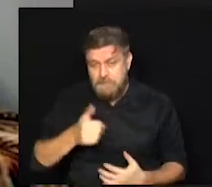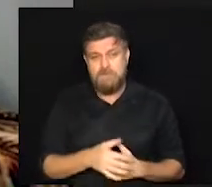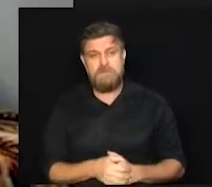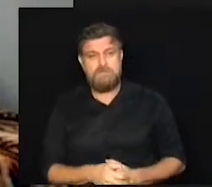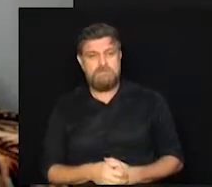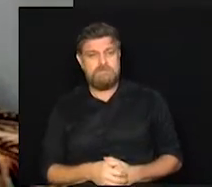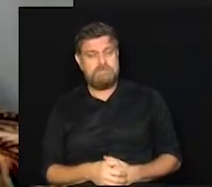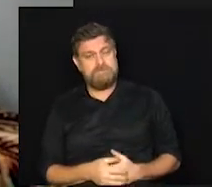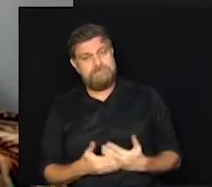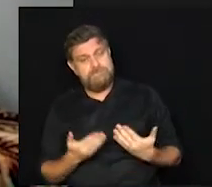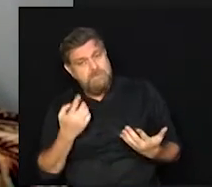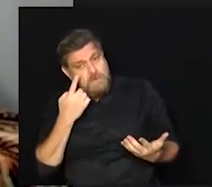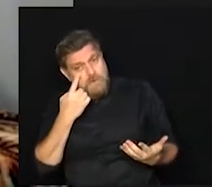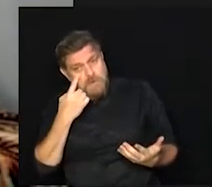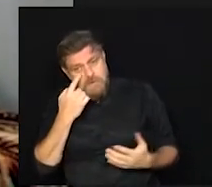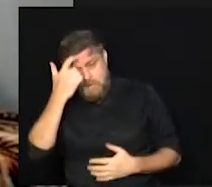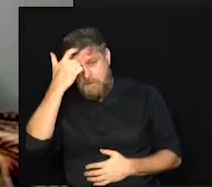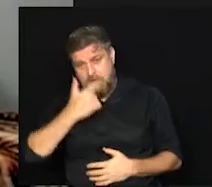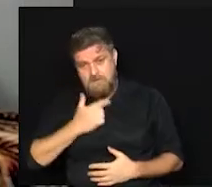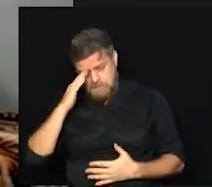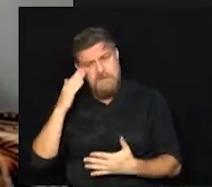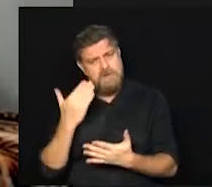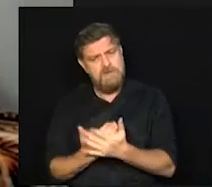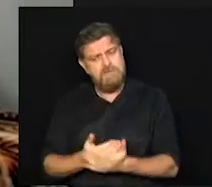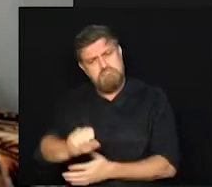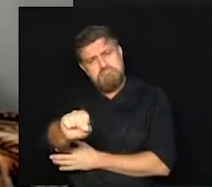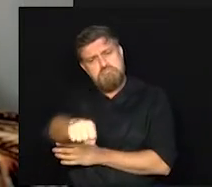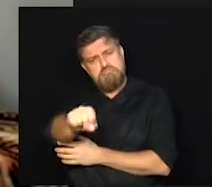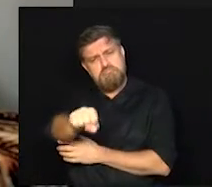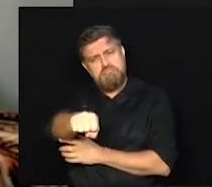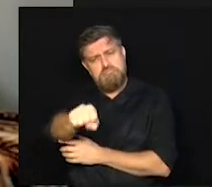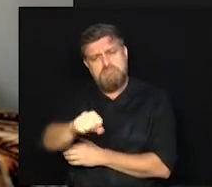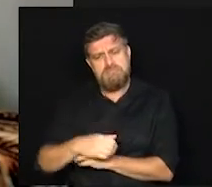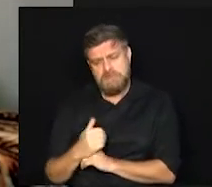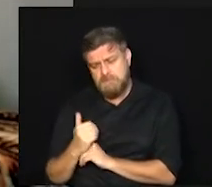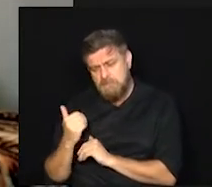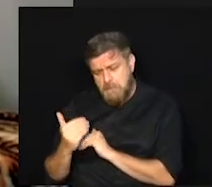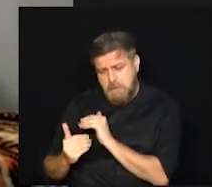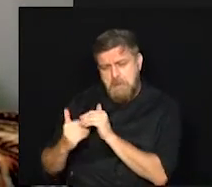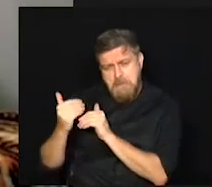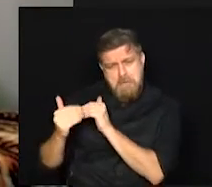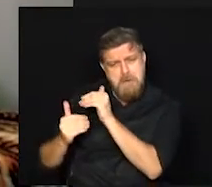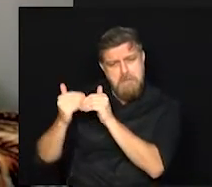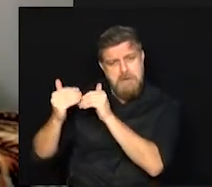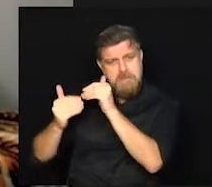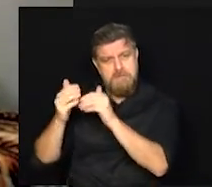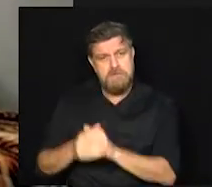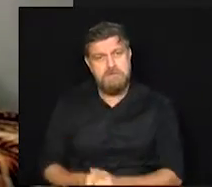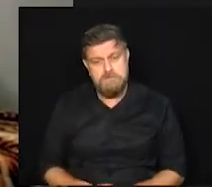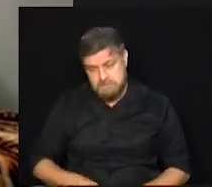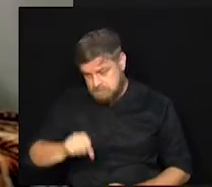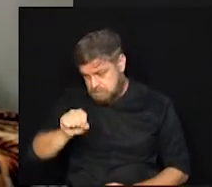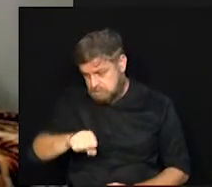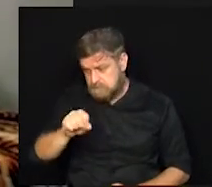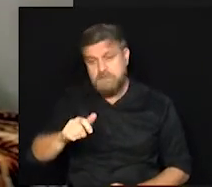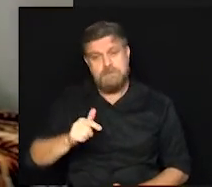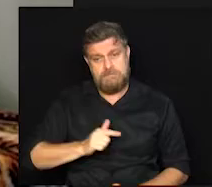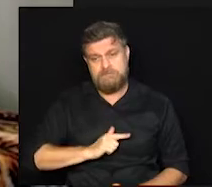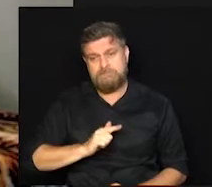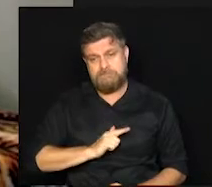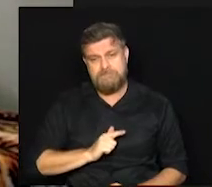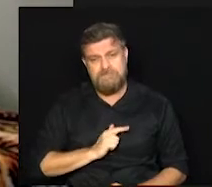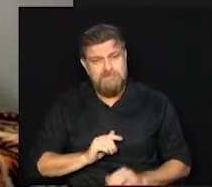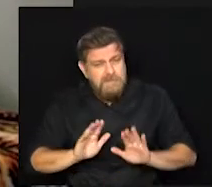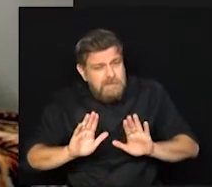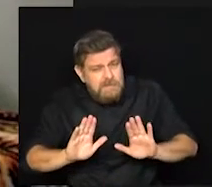Olha, eu acredito, sim, que teve uma evolução muito grande, só